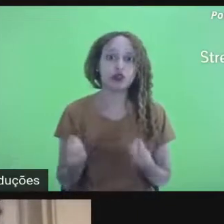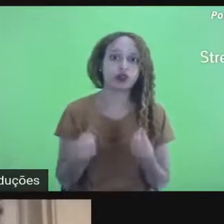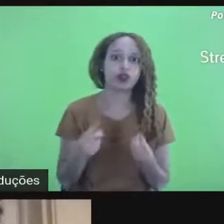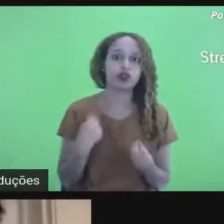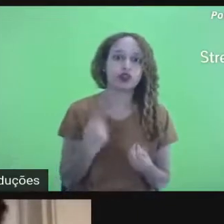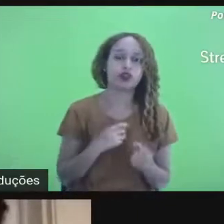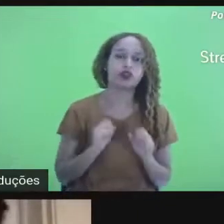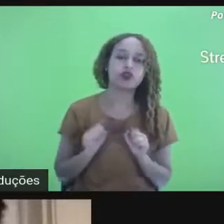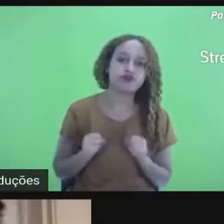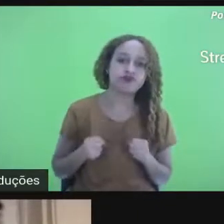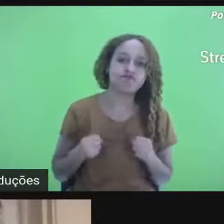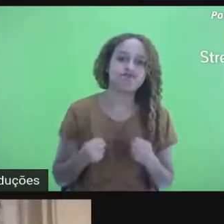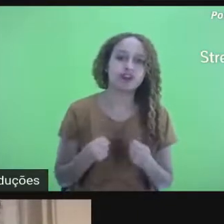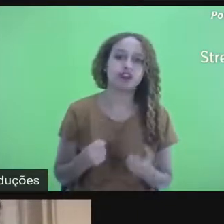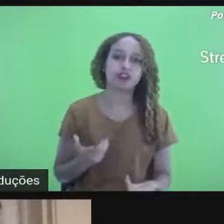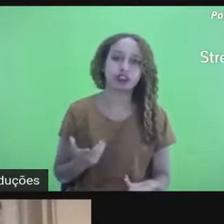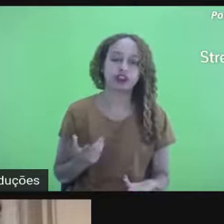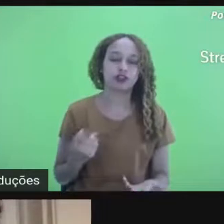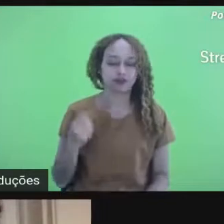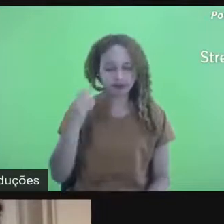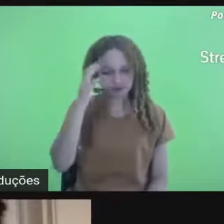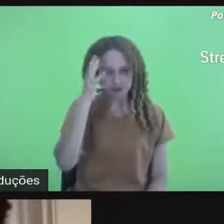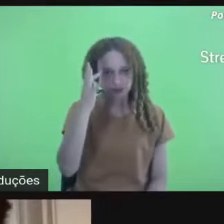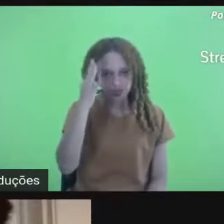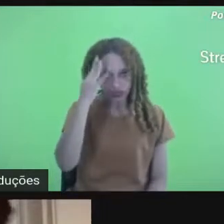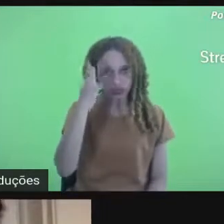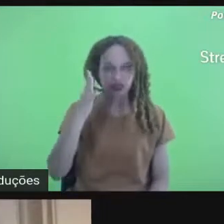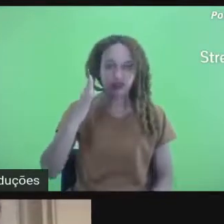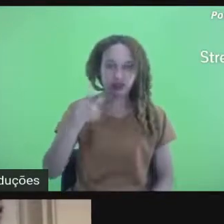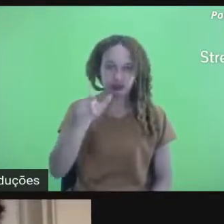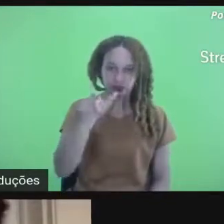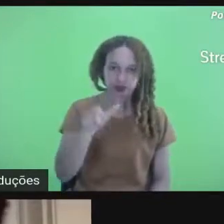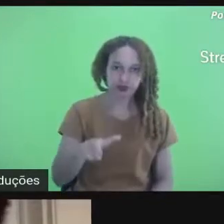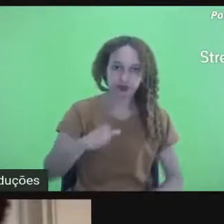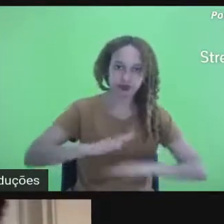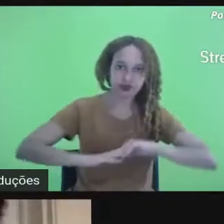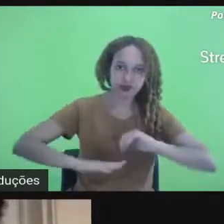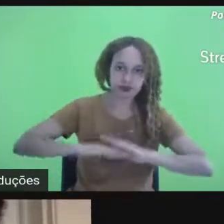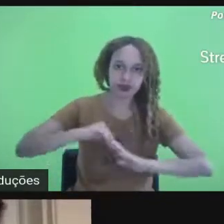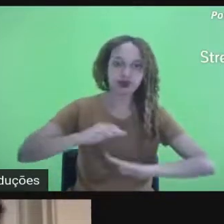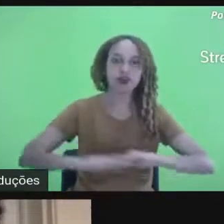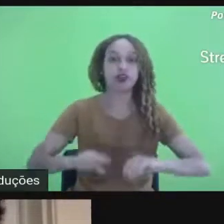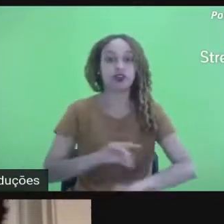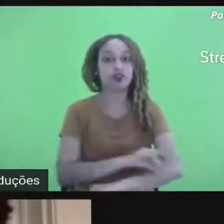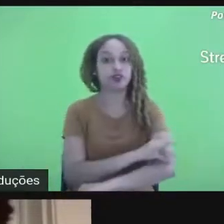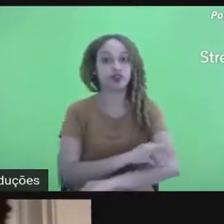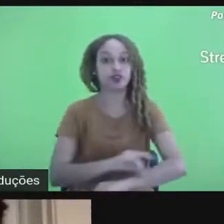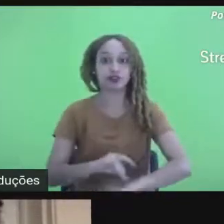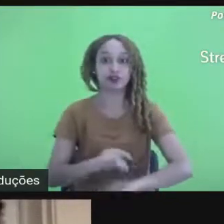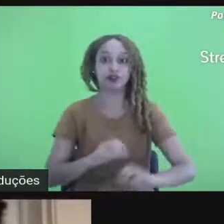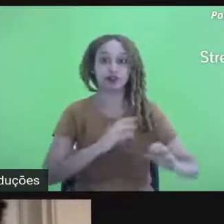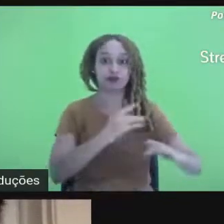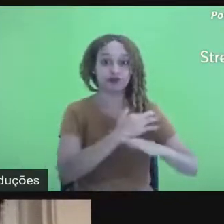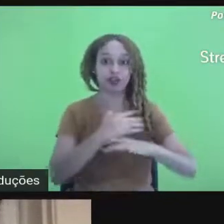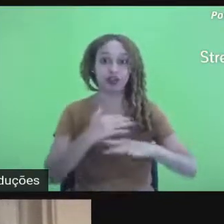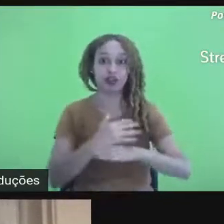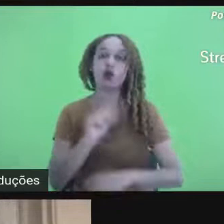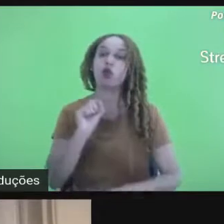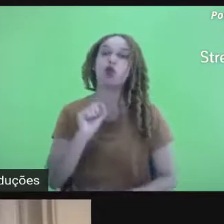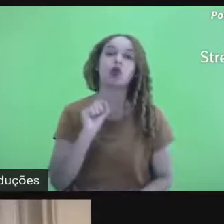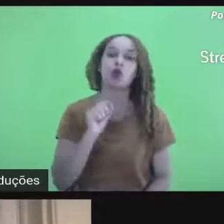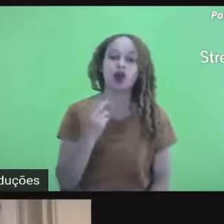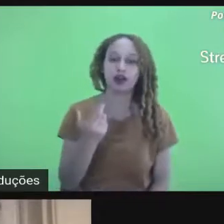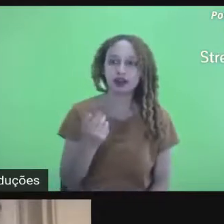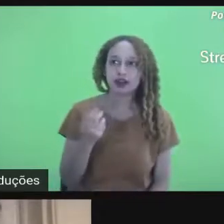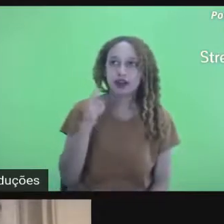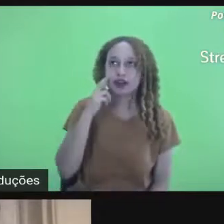quando a gente pensa num profissional de arquitetura e urbanismo, o que vem no primeiro momento na nossa